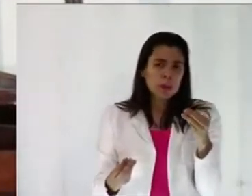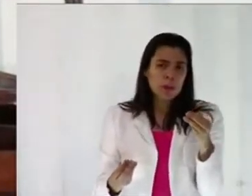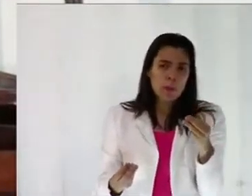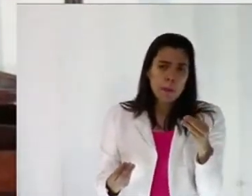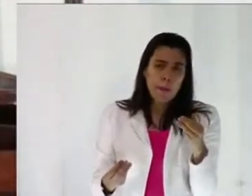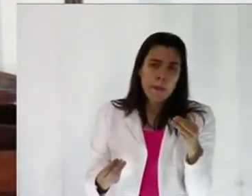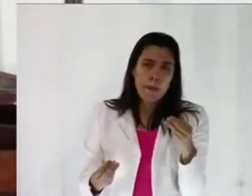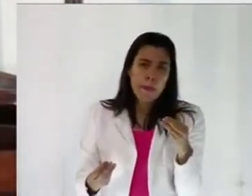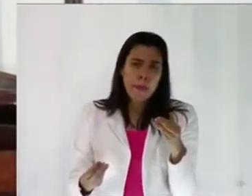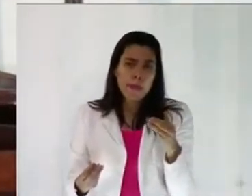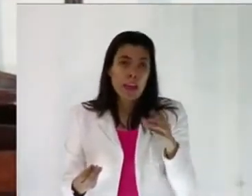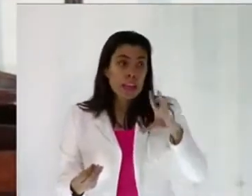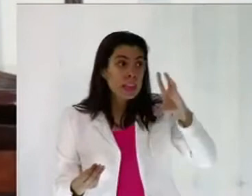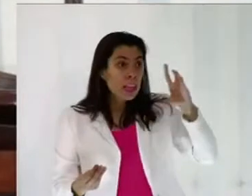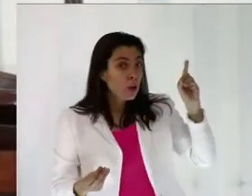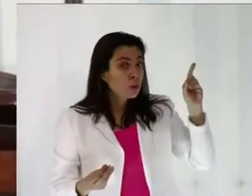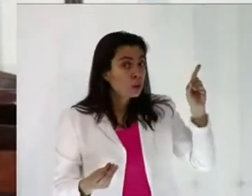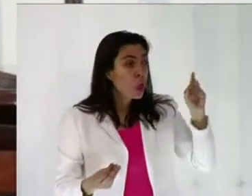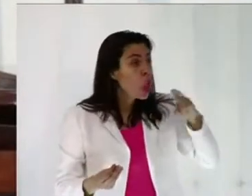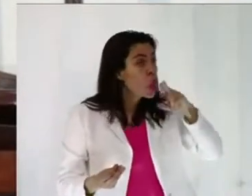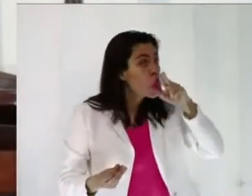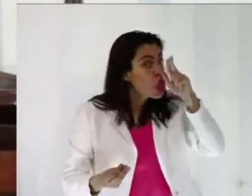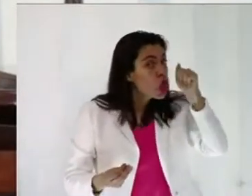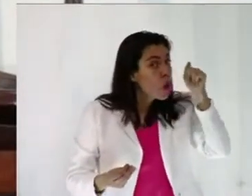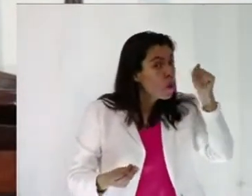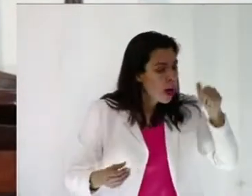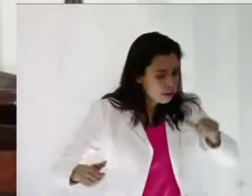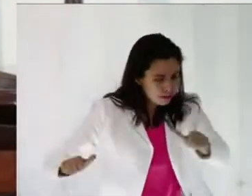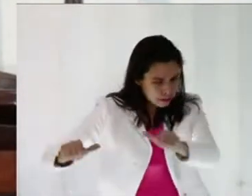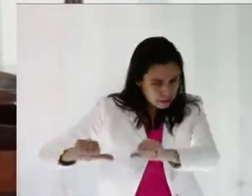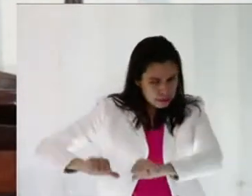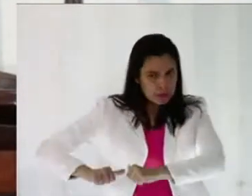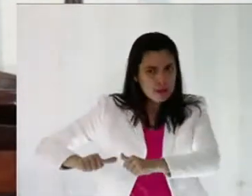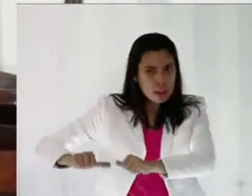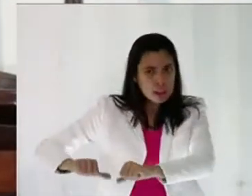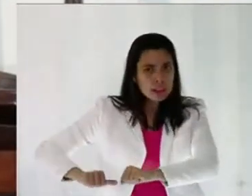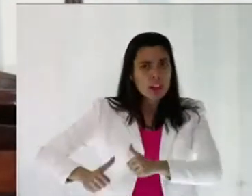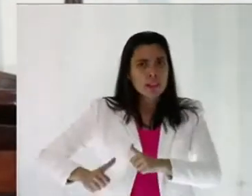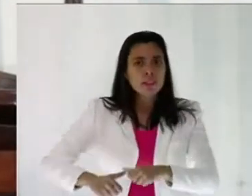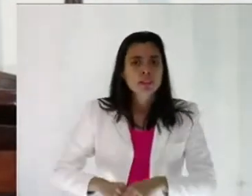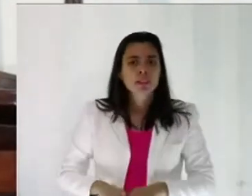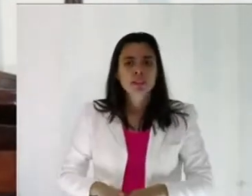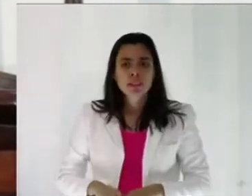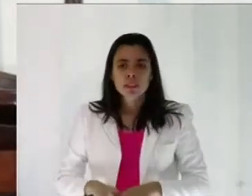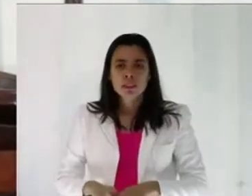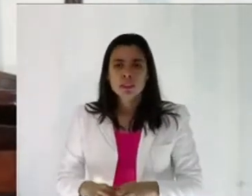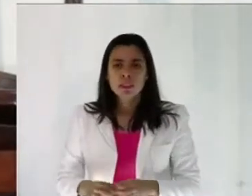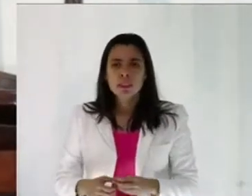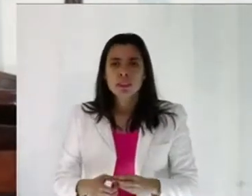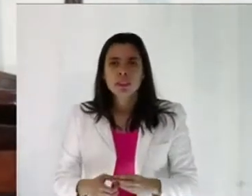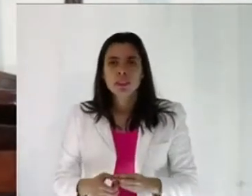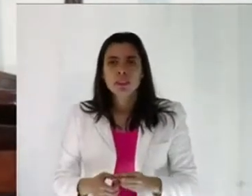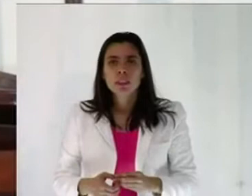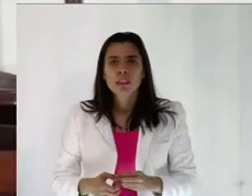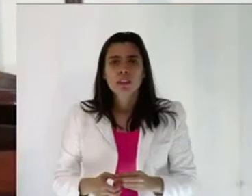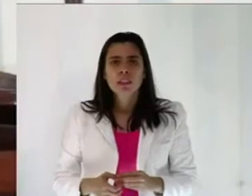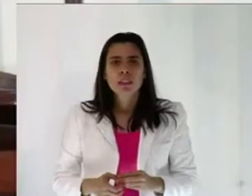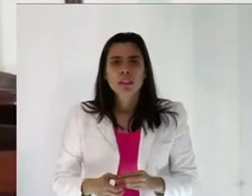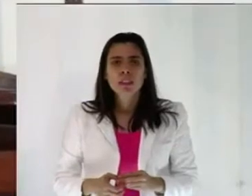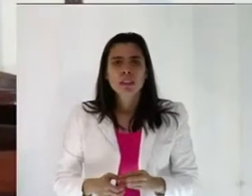não tenta a ninguém, conforme nós aprendemos lá na epístola de Tiago, mas nós devemos ter motivo de toda alegria,